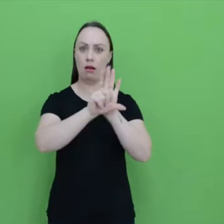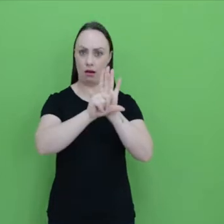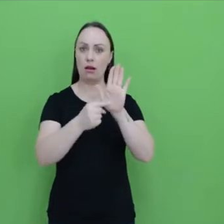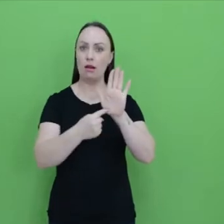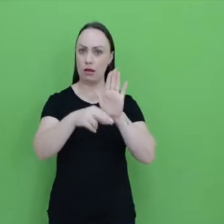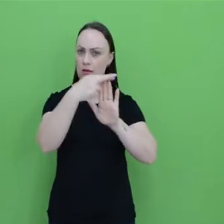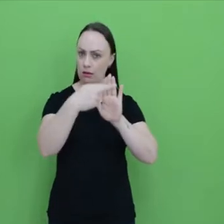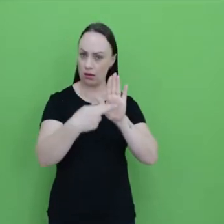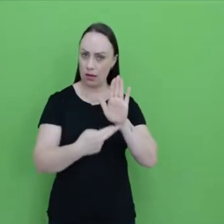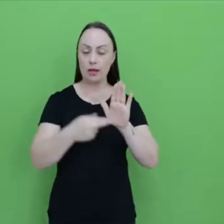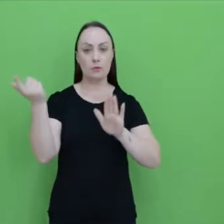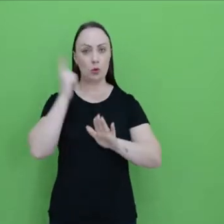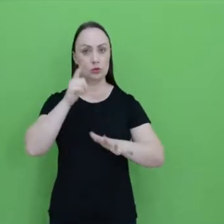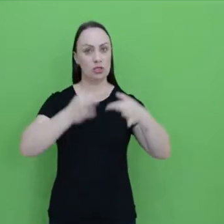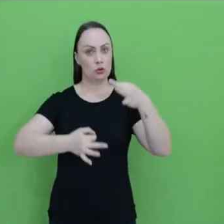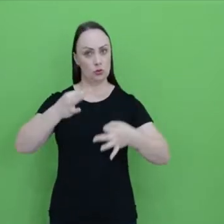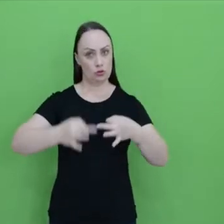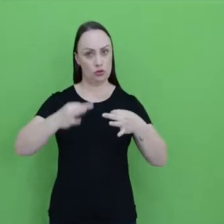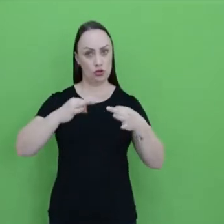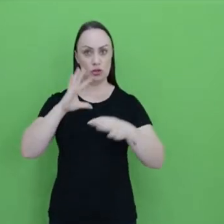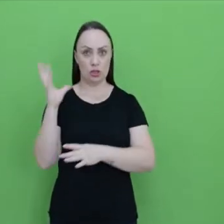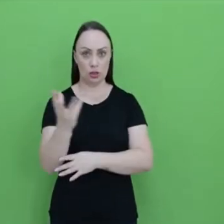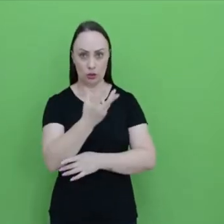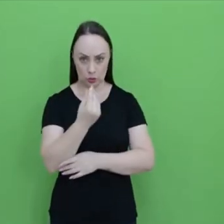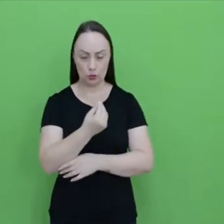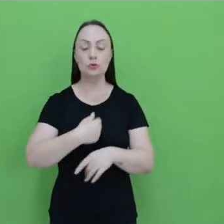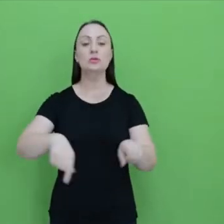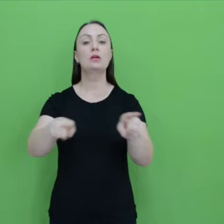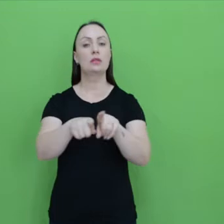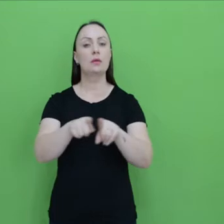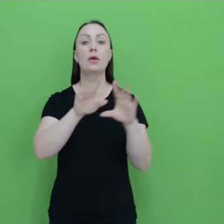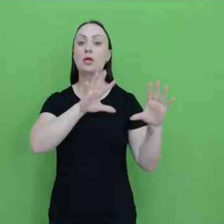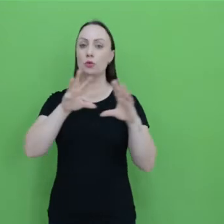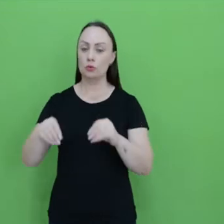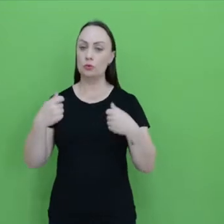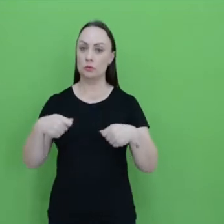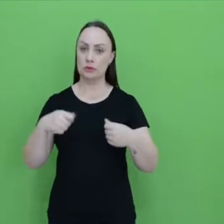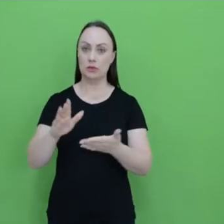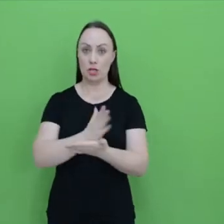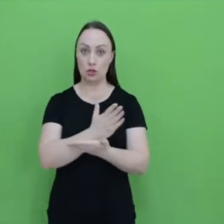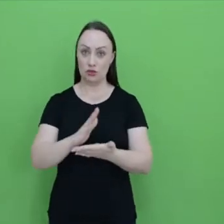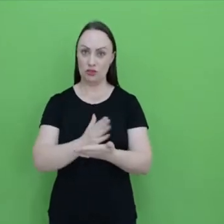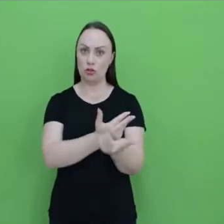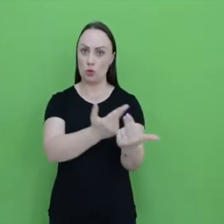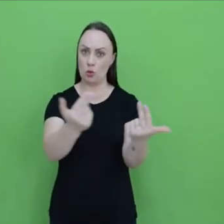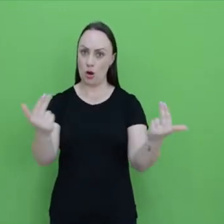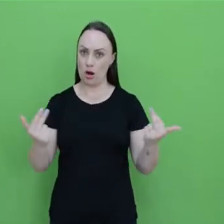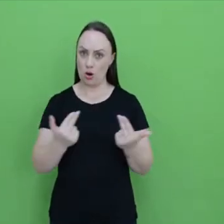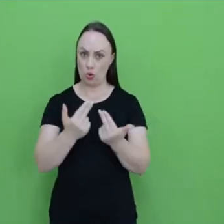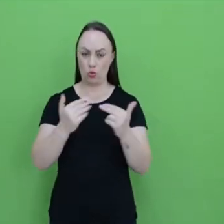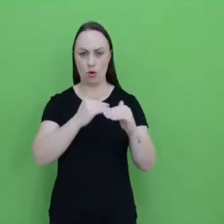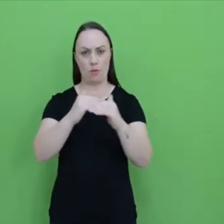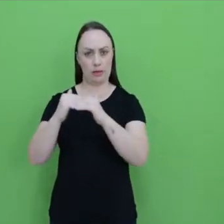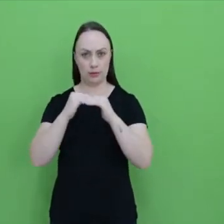leis para que haja justiça entre todos. E também tudo deverá ser dividido entre todos,